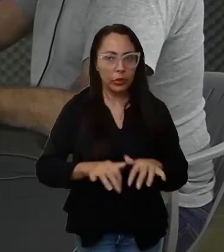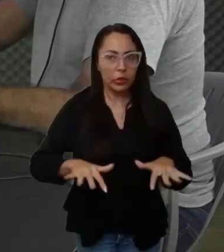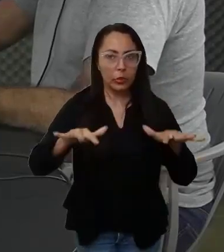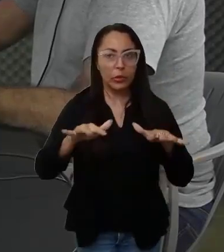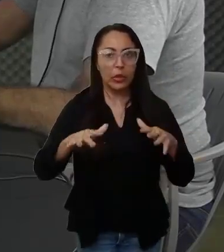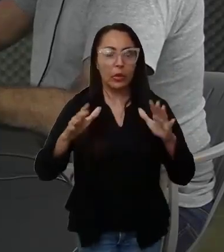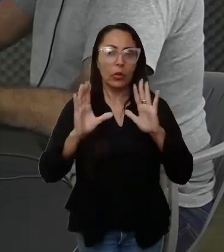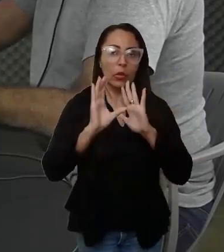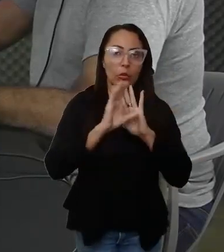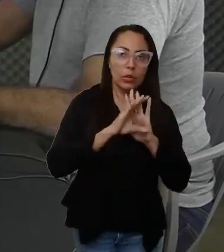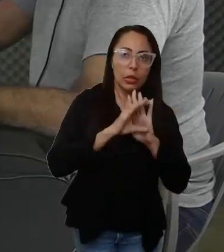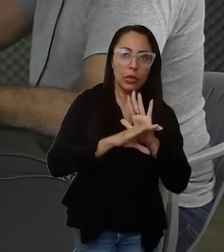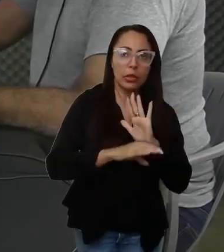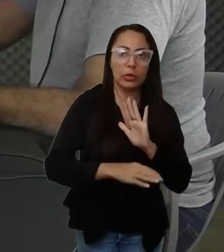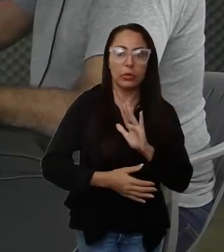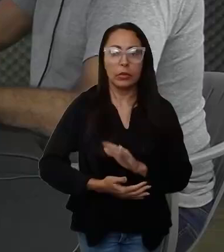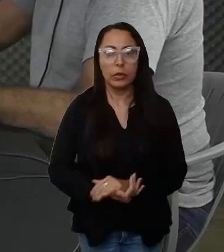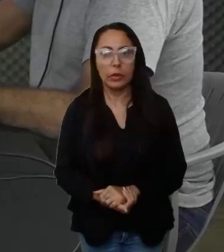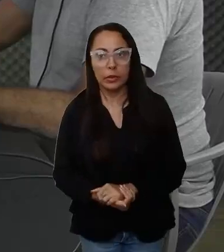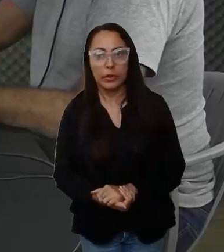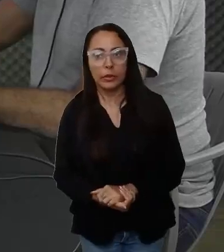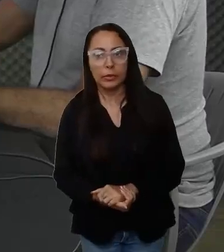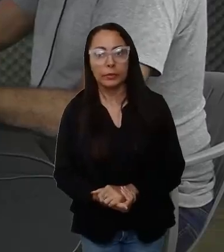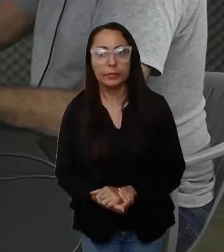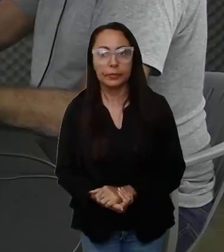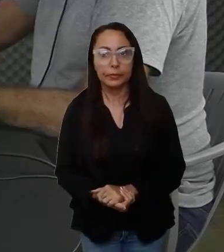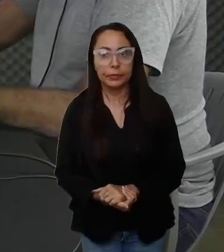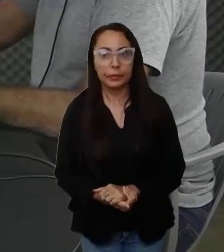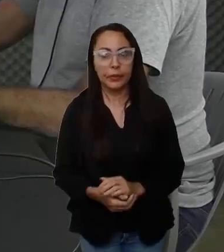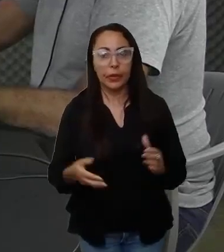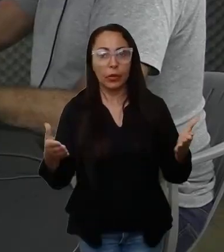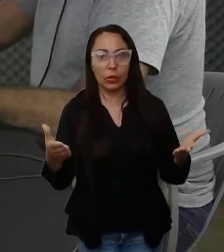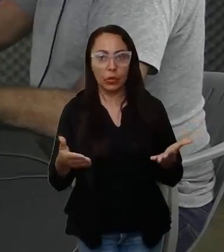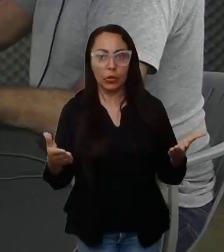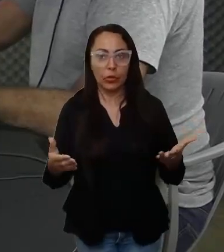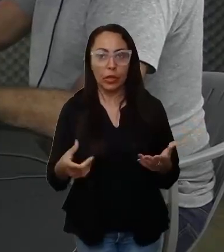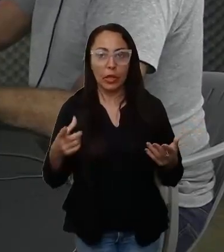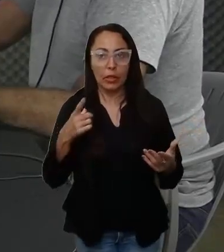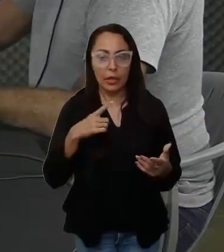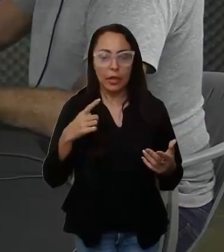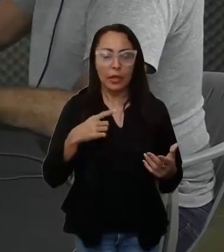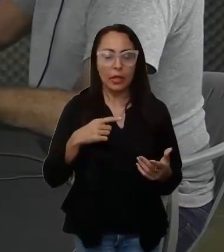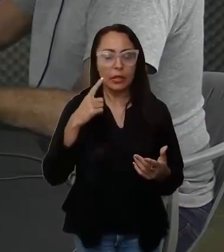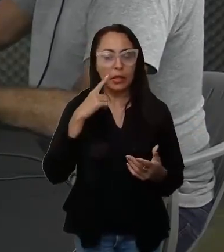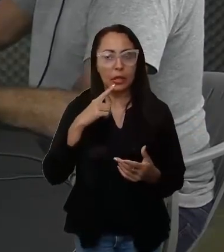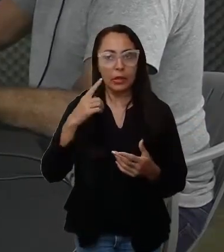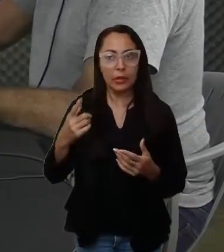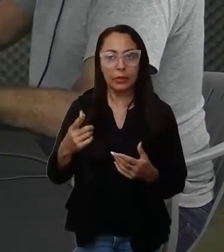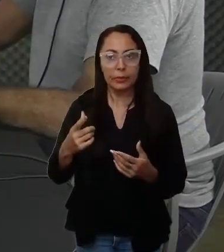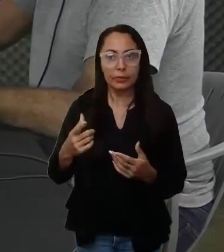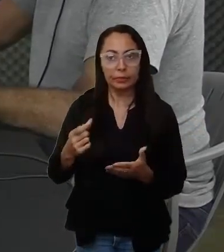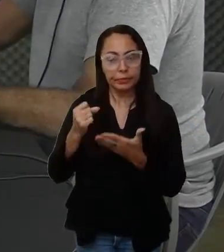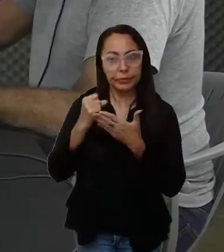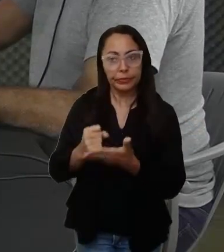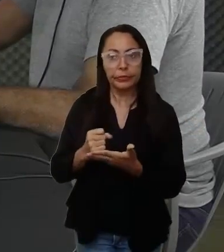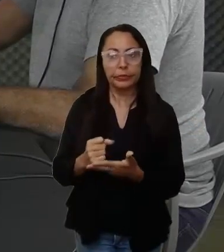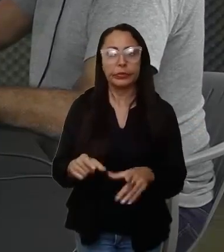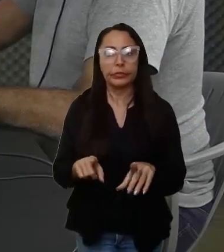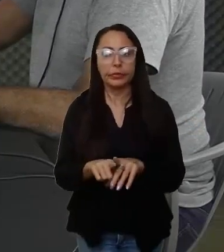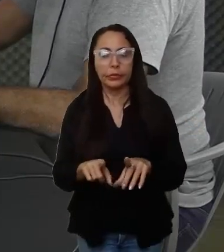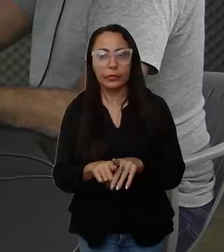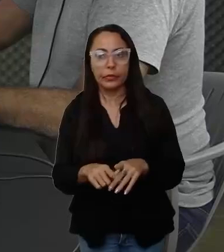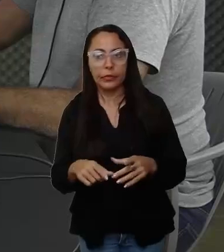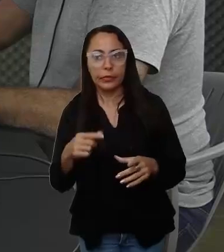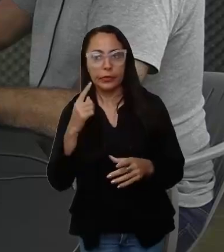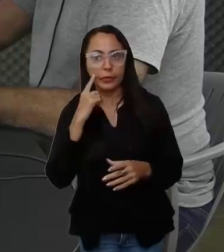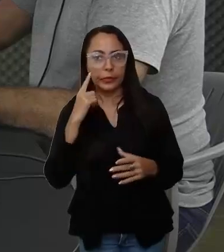conceito e aprimoraram. Então, a logística hoje ela tem essa vertente de contribuição para as